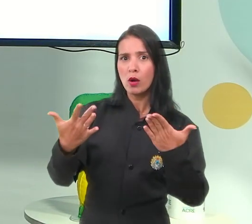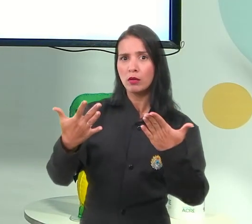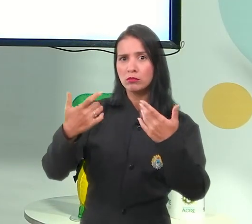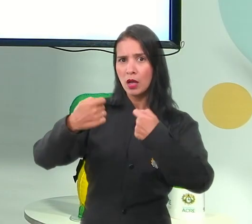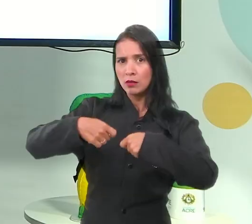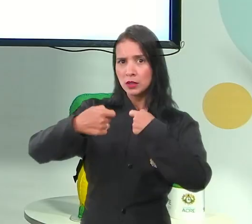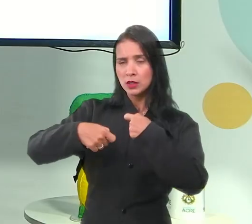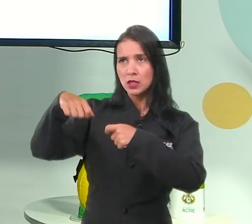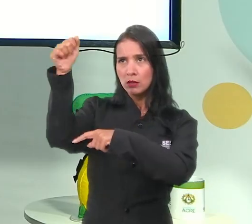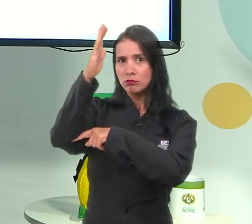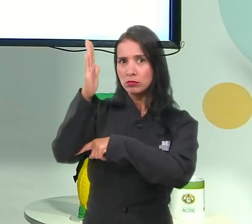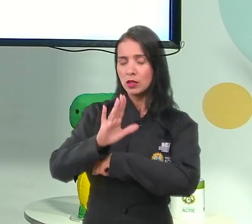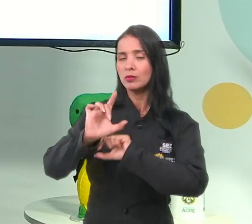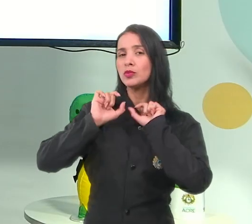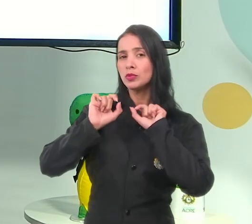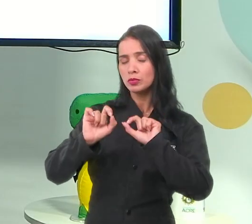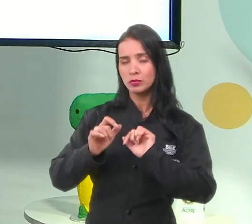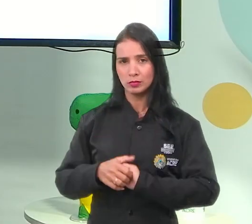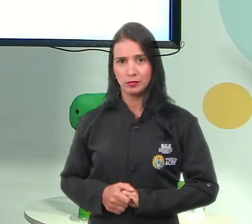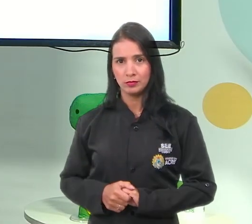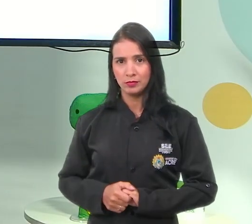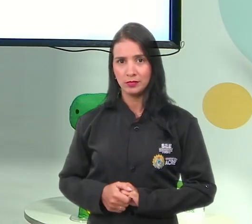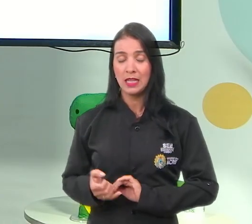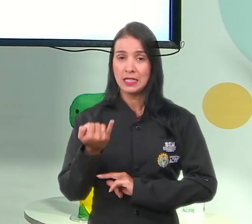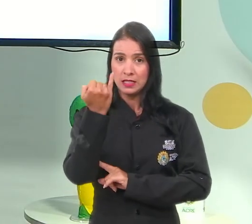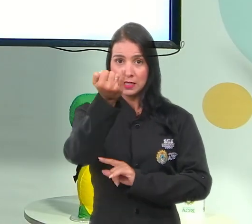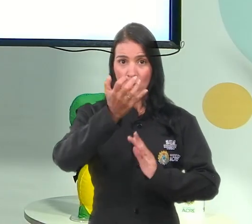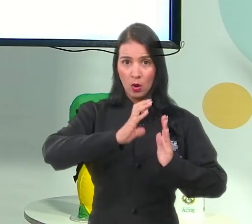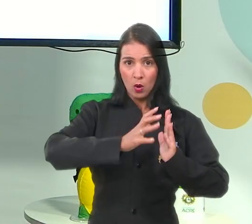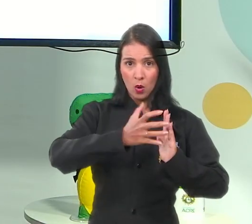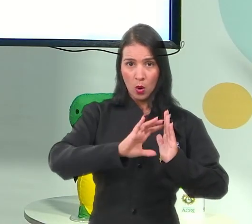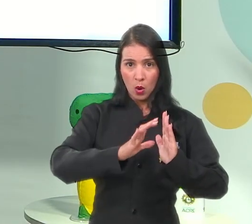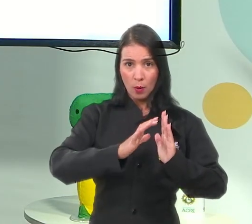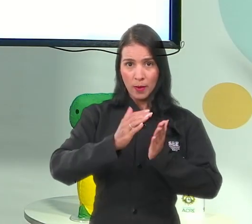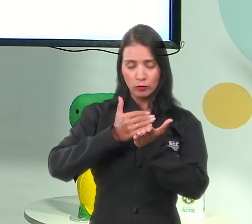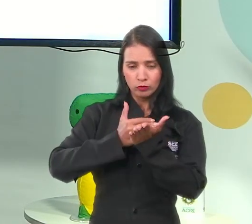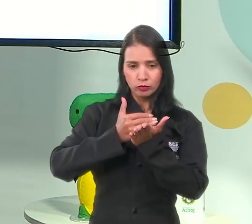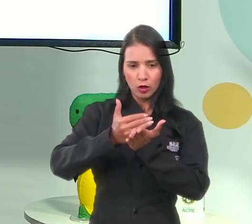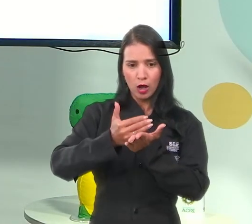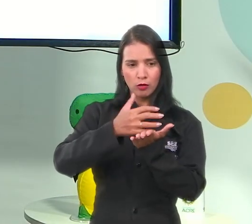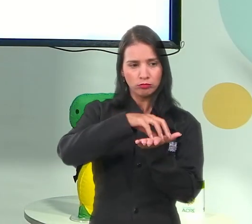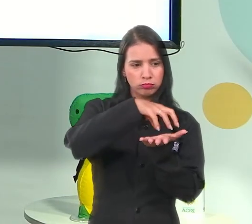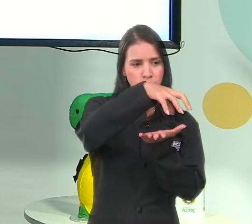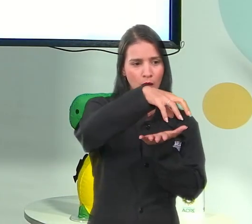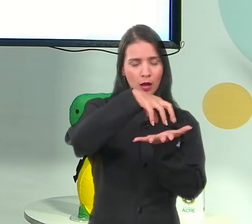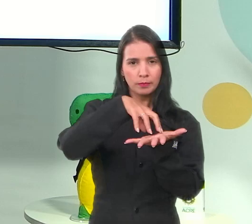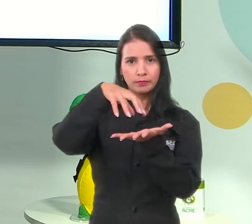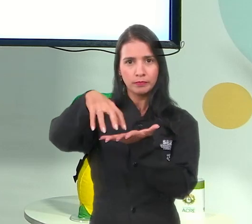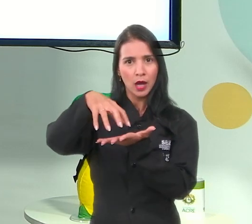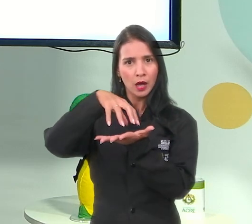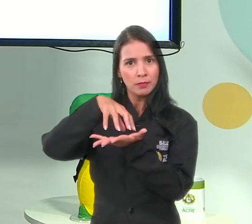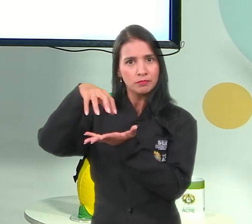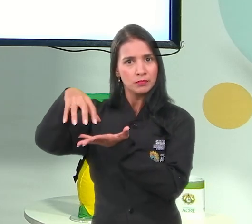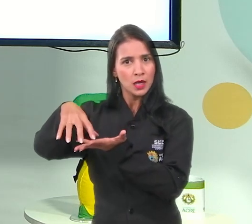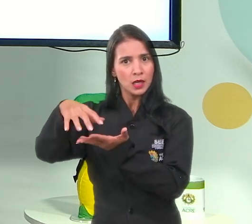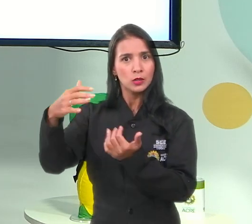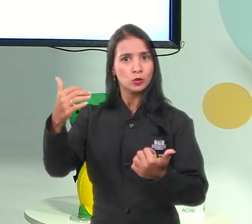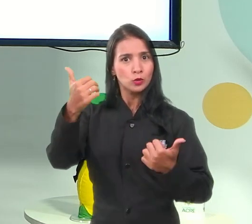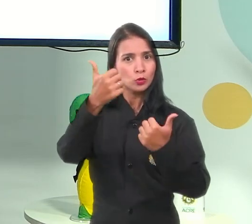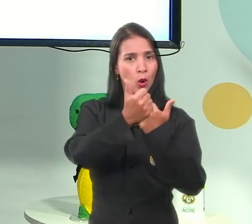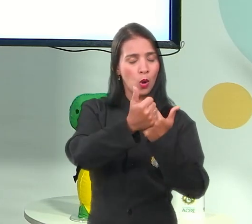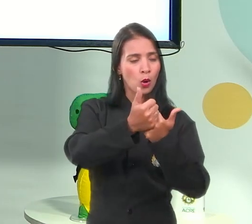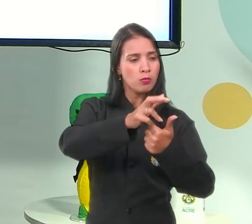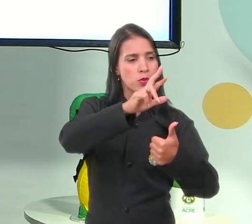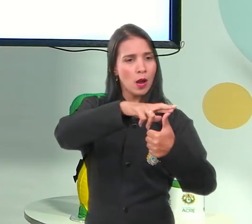do momento em que um partido político ele começa a ocupar os espaços dos cargos eletivos,